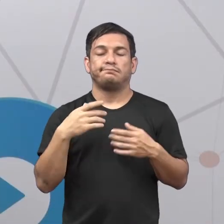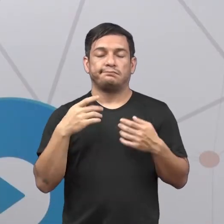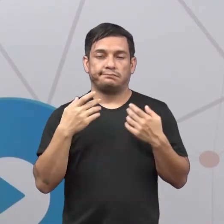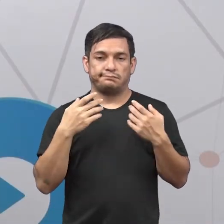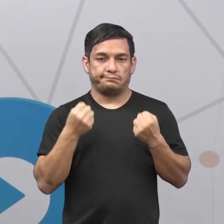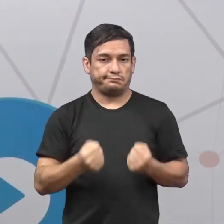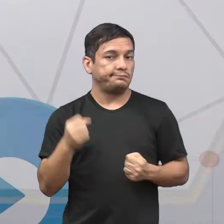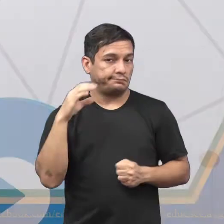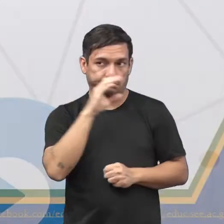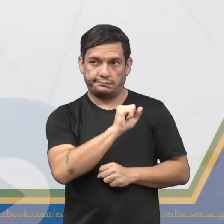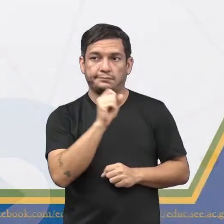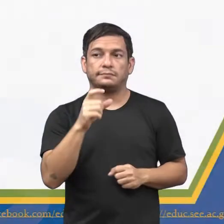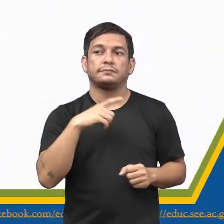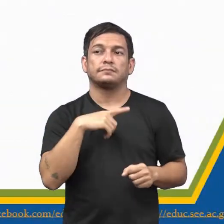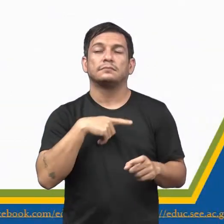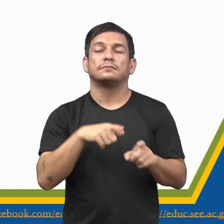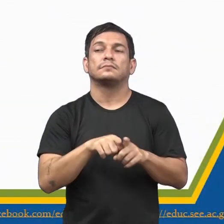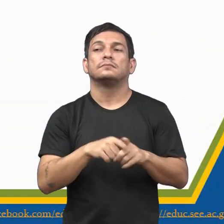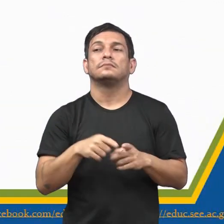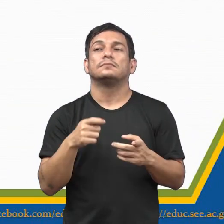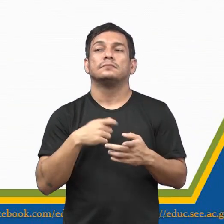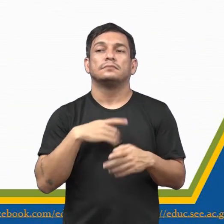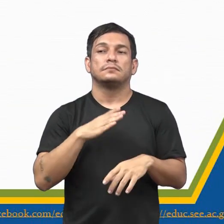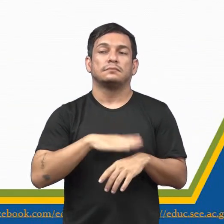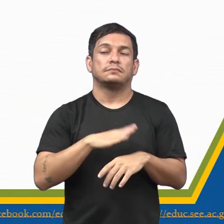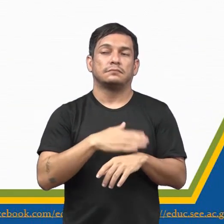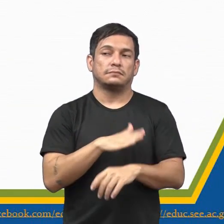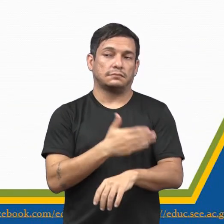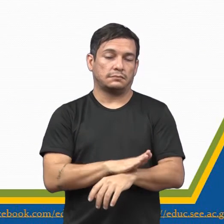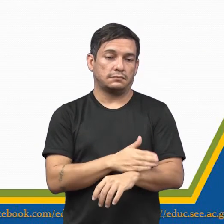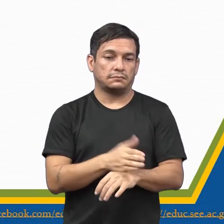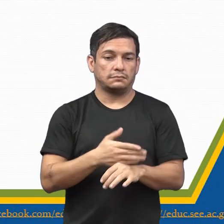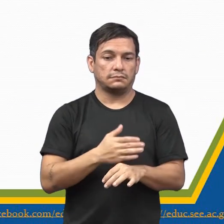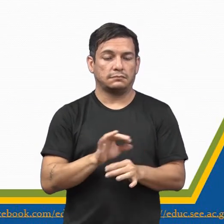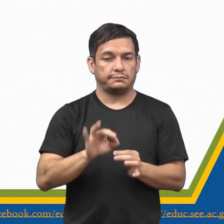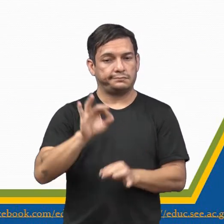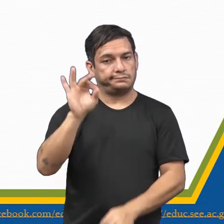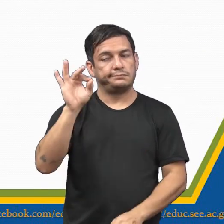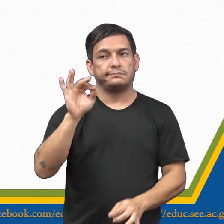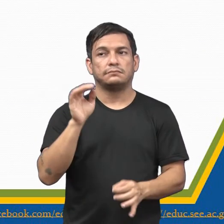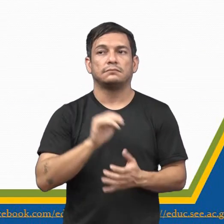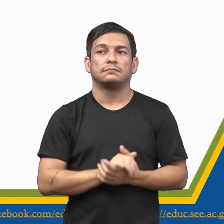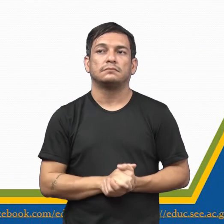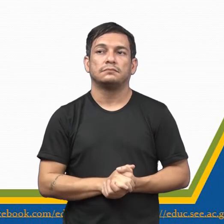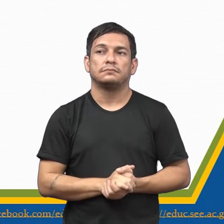rápido. E ela exige mais tempo e treinos mais longos e diários.